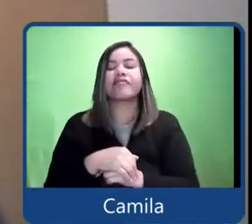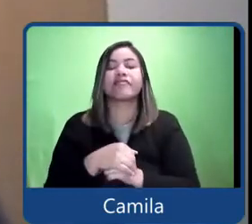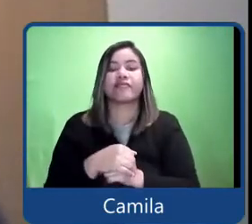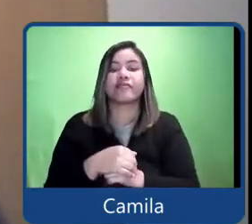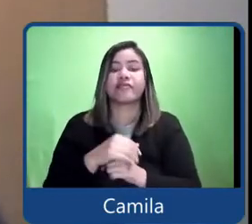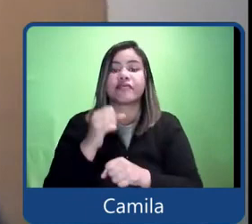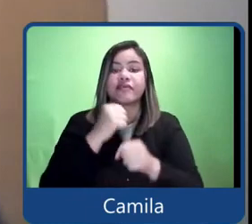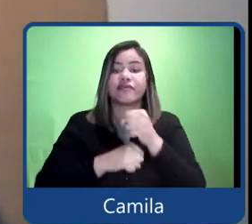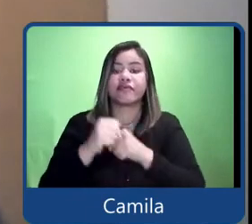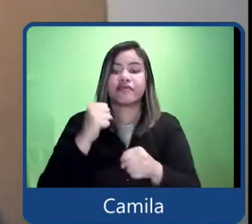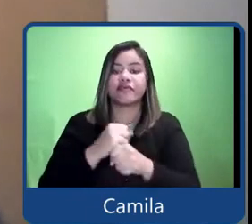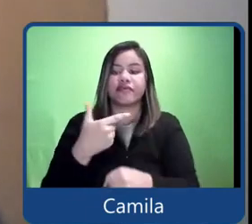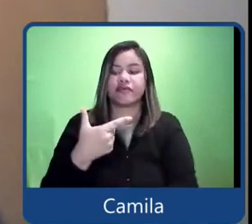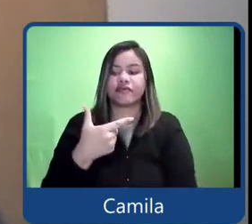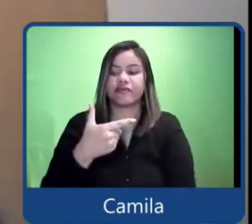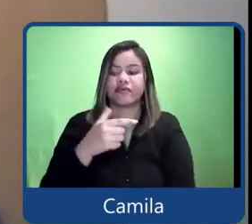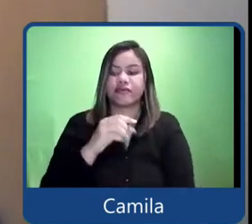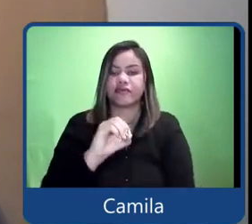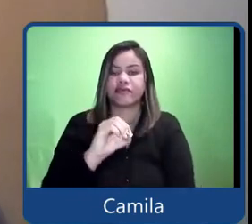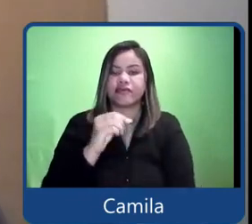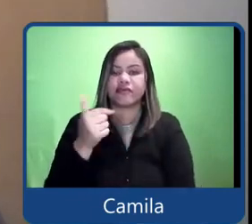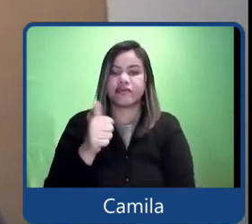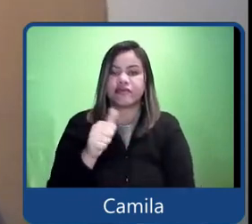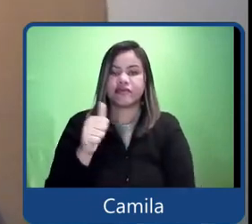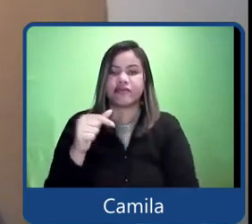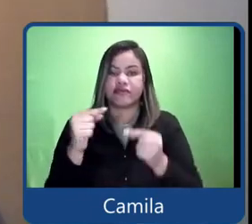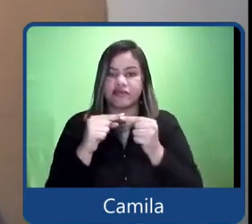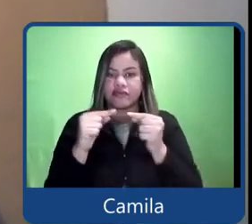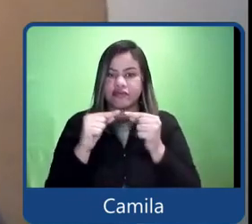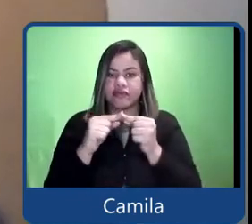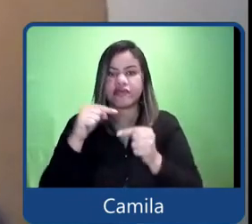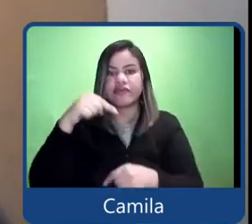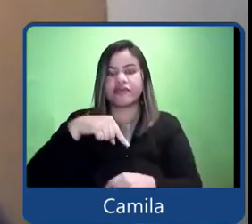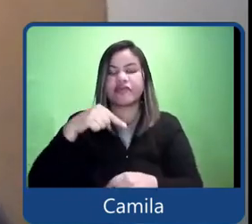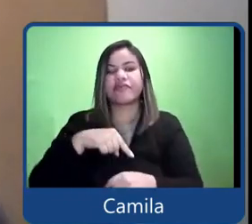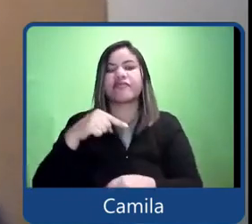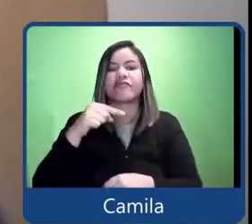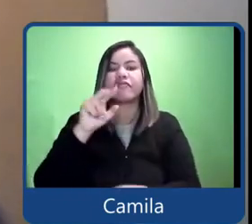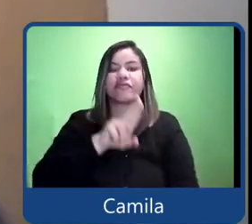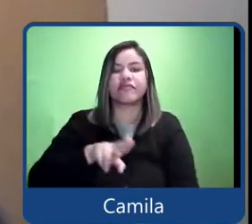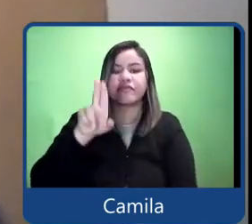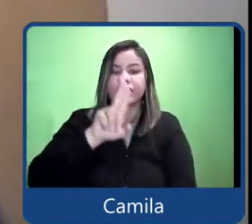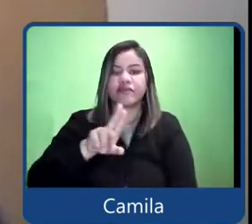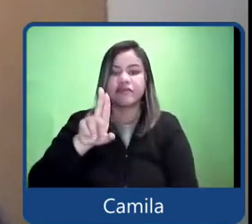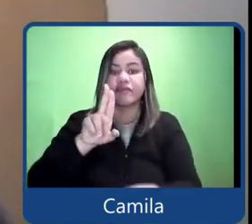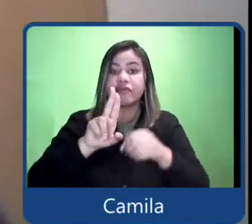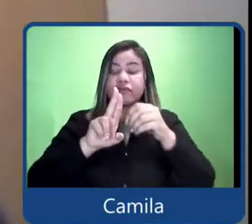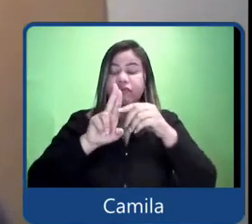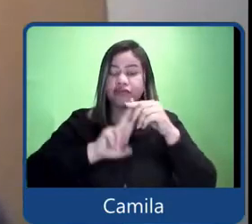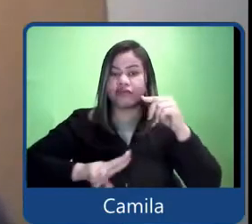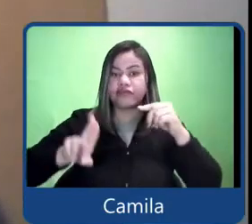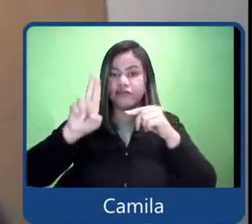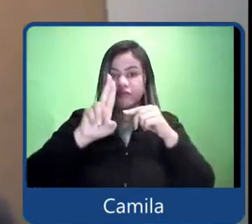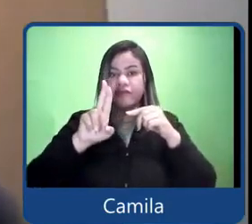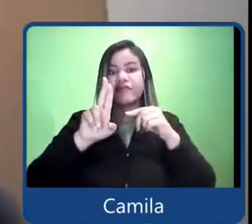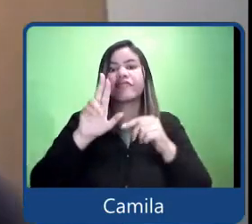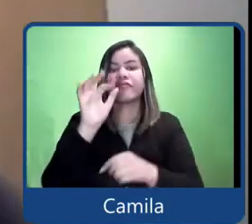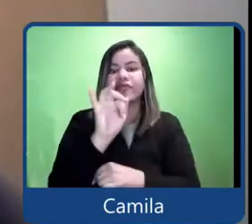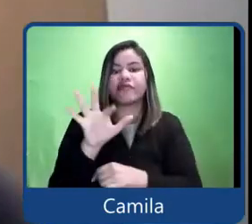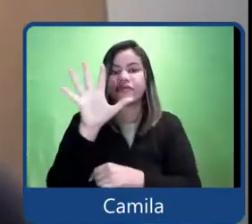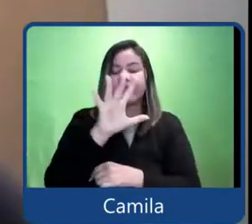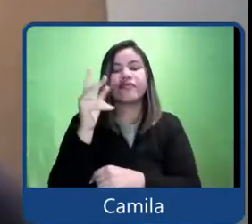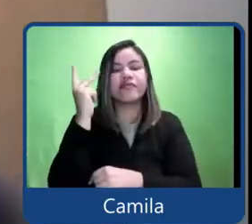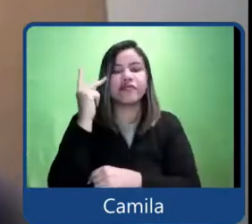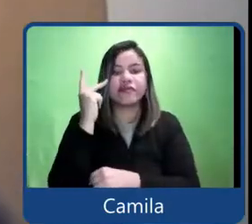docente do Departamento de Ciências Ambientais, aqui na Universidade Federal de São Paulo, Unifesp, campus de Adema. Seus interesses de